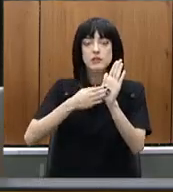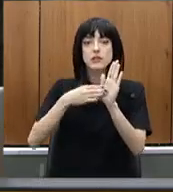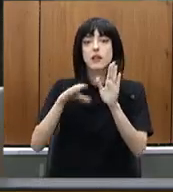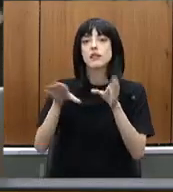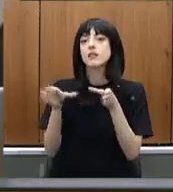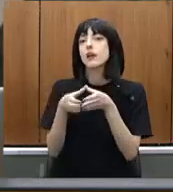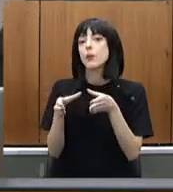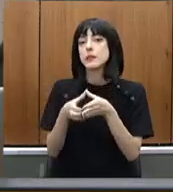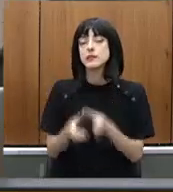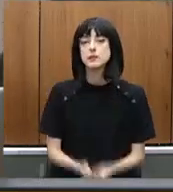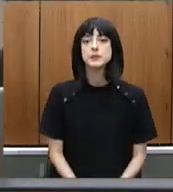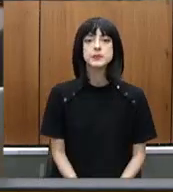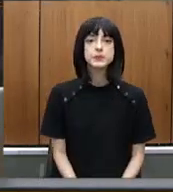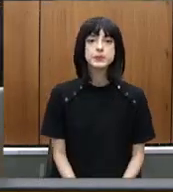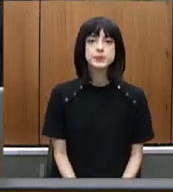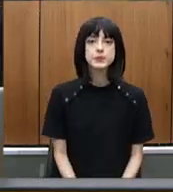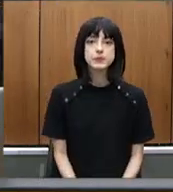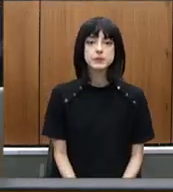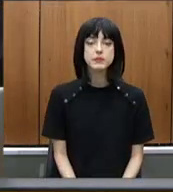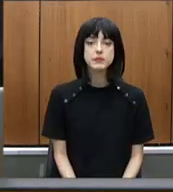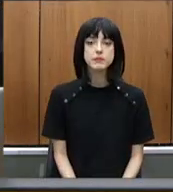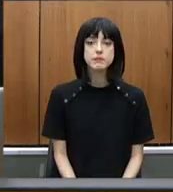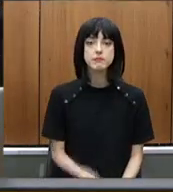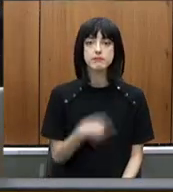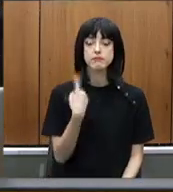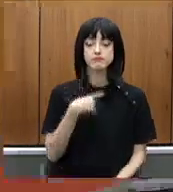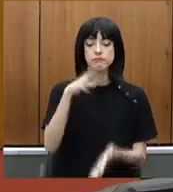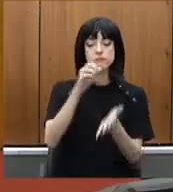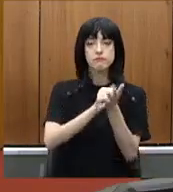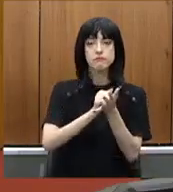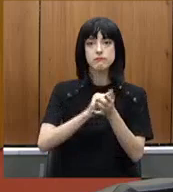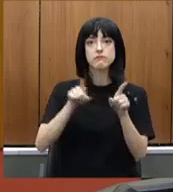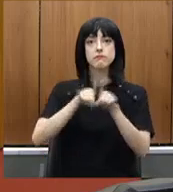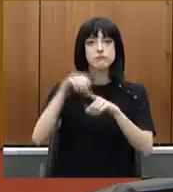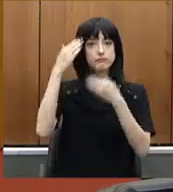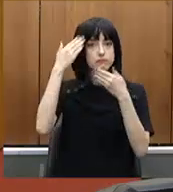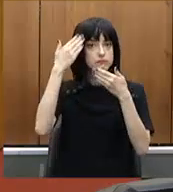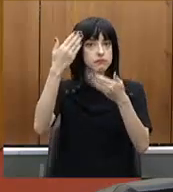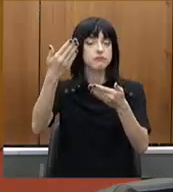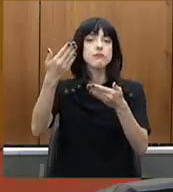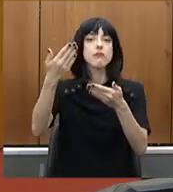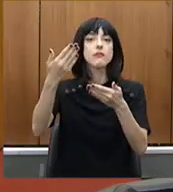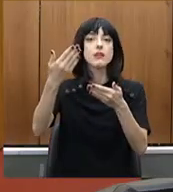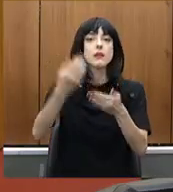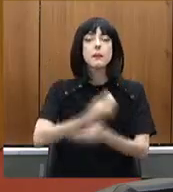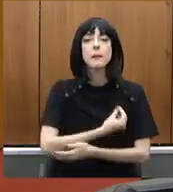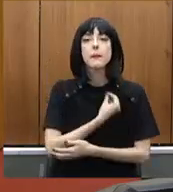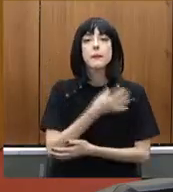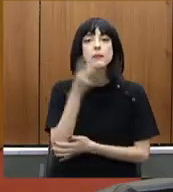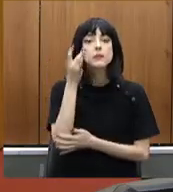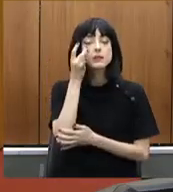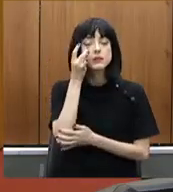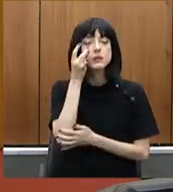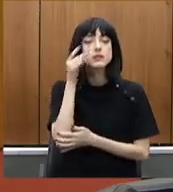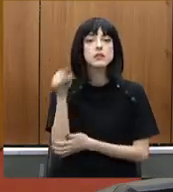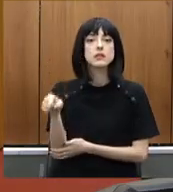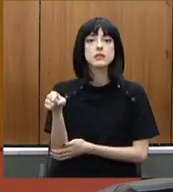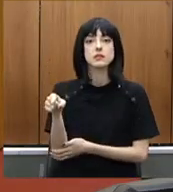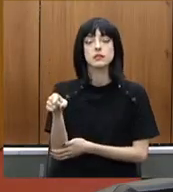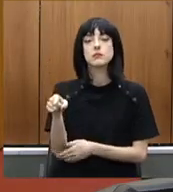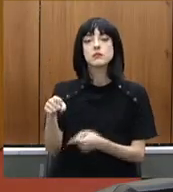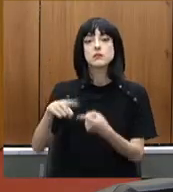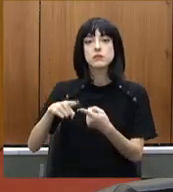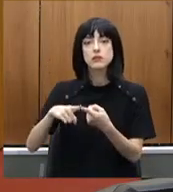registra e agradece a presença do ilustre Comandante Geral da Polícia Militar de Minas Gerais Coronel PM Rodrigo